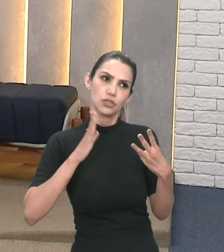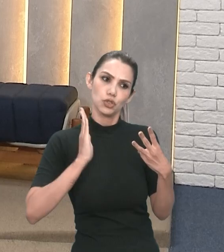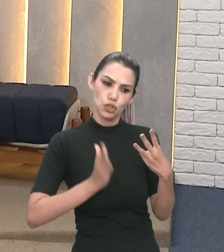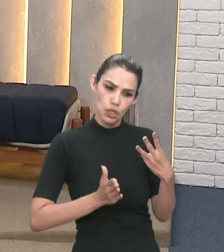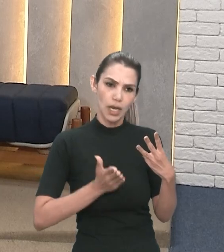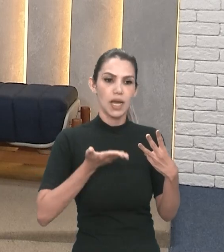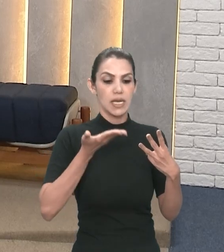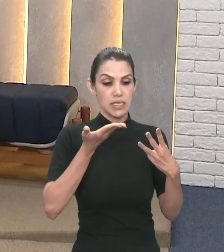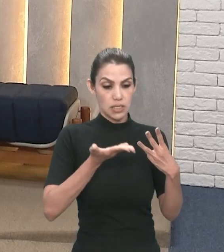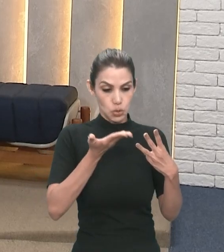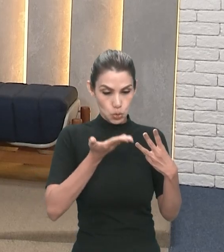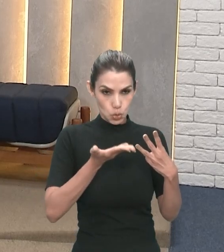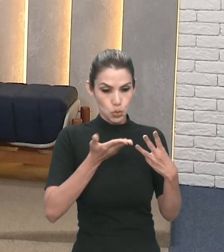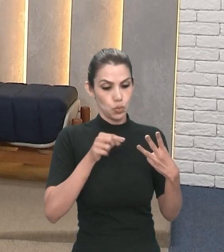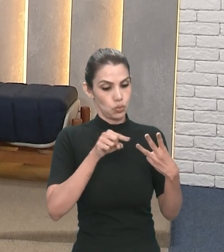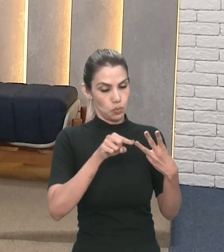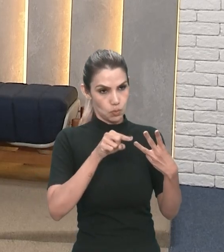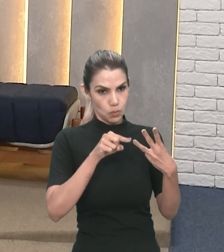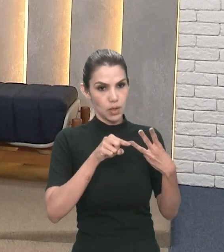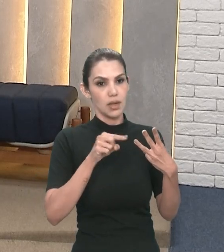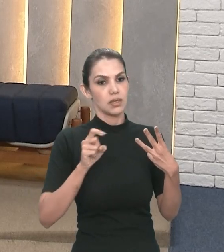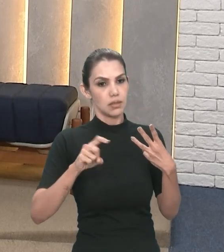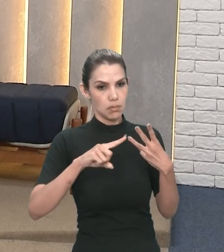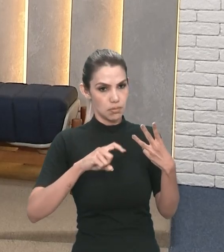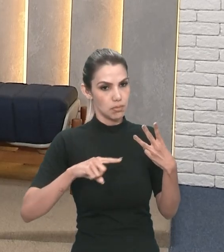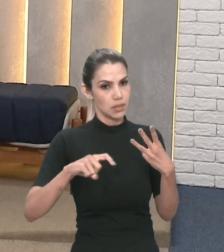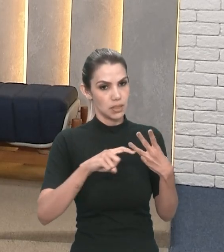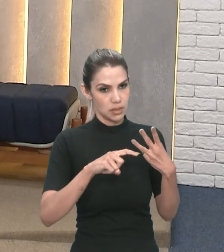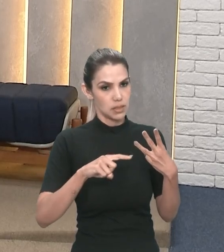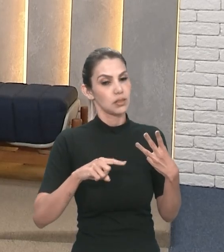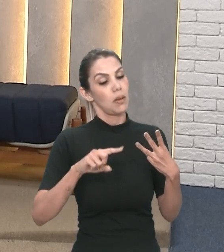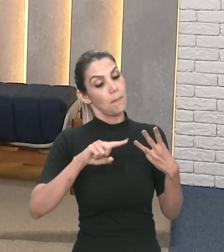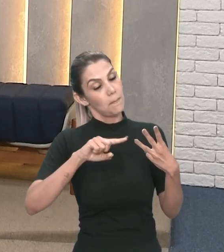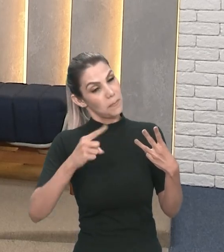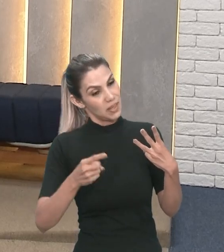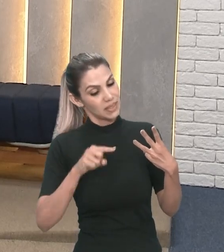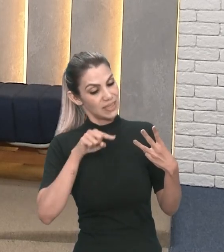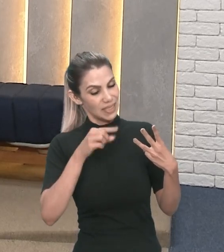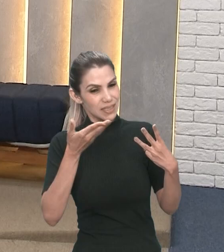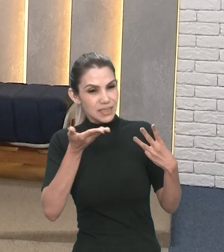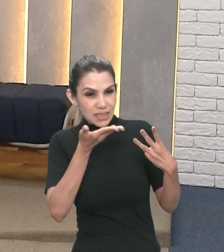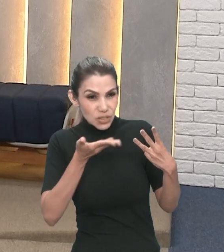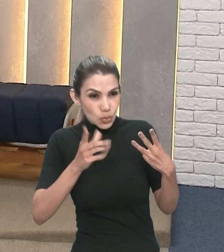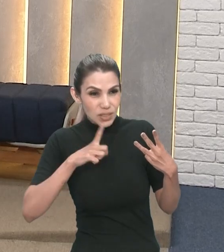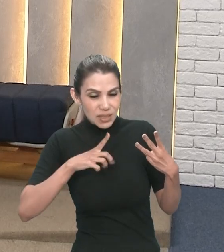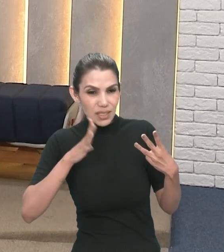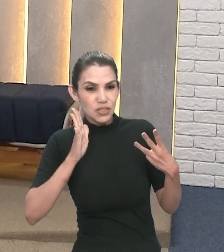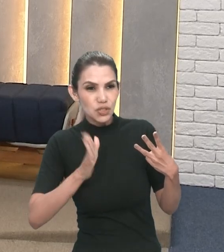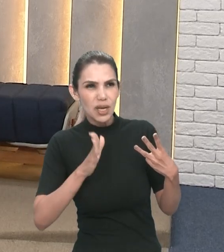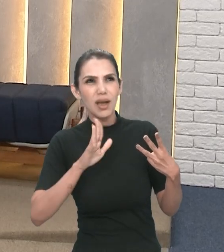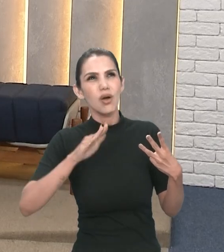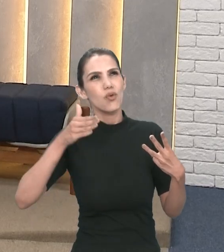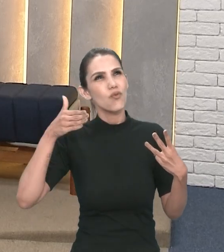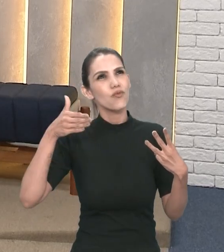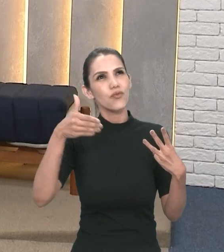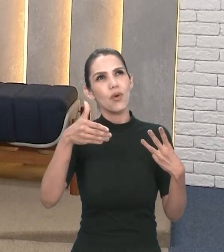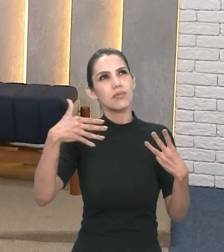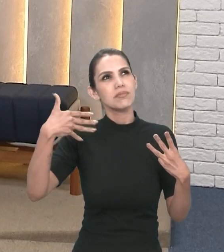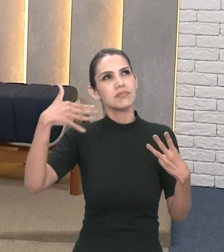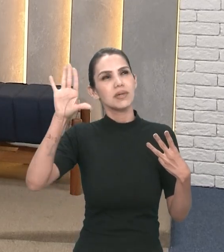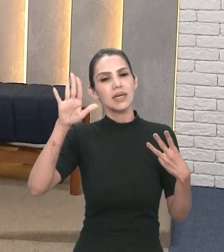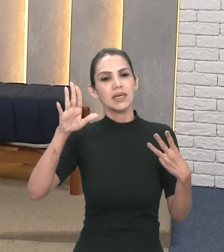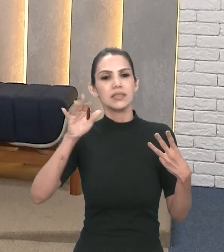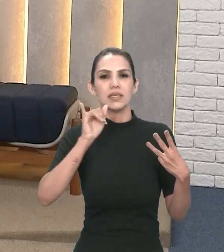aqui no próprio Cerrado voltado para isso. Só que esses trabalhos, eles falam muito mais sobre a questão